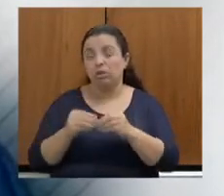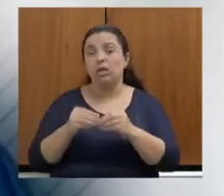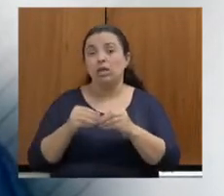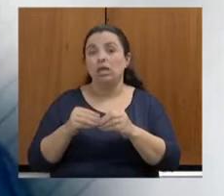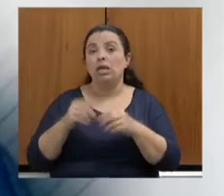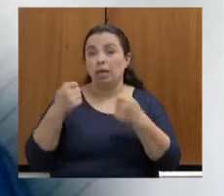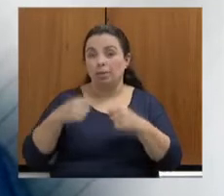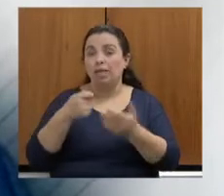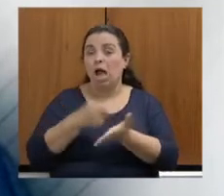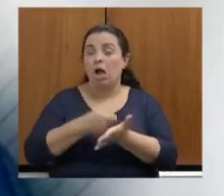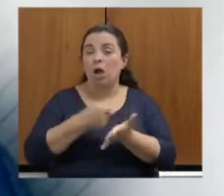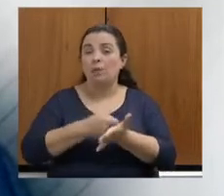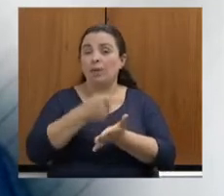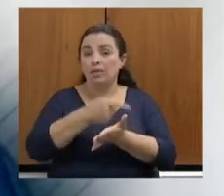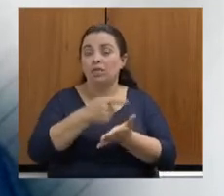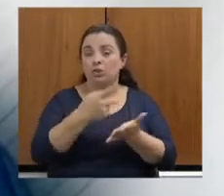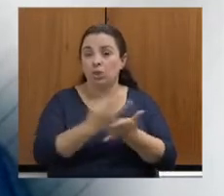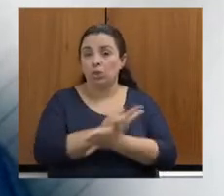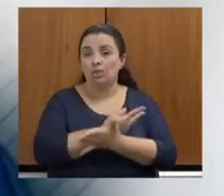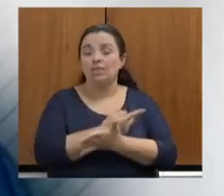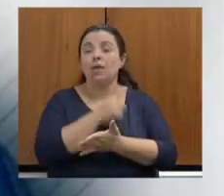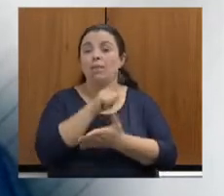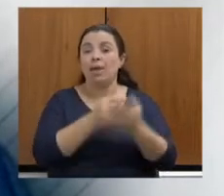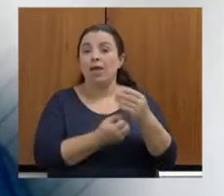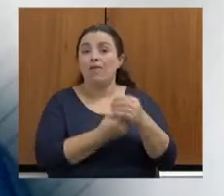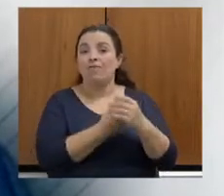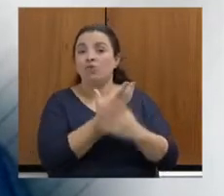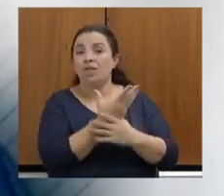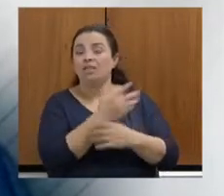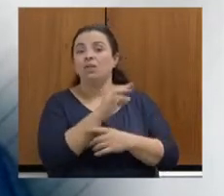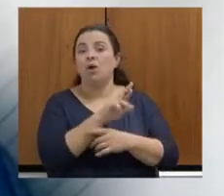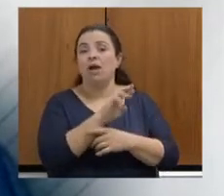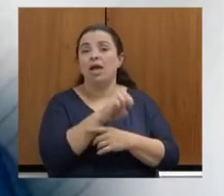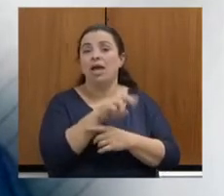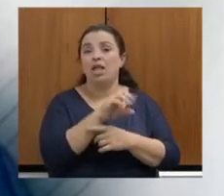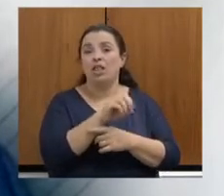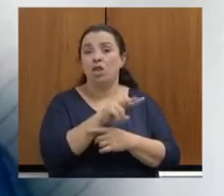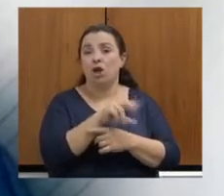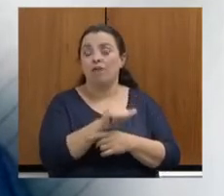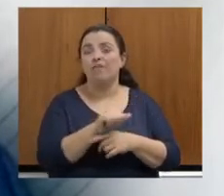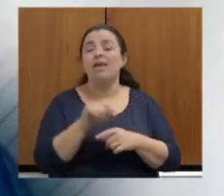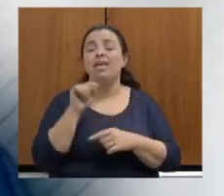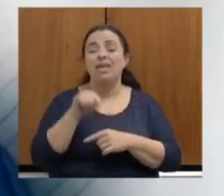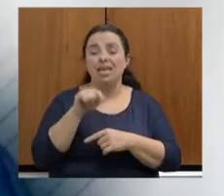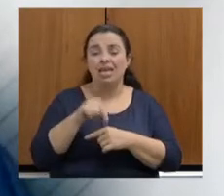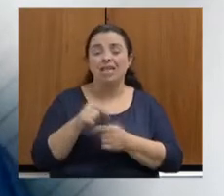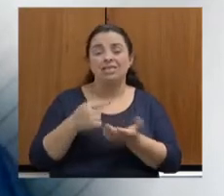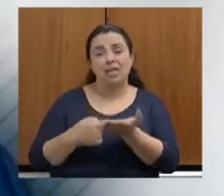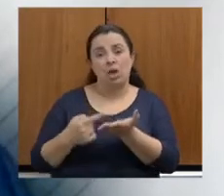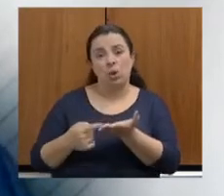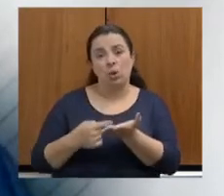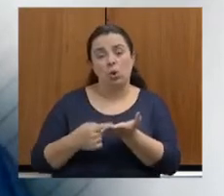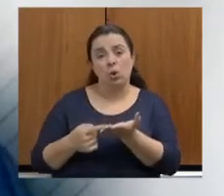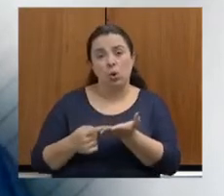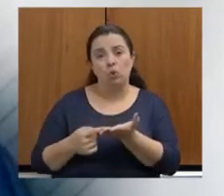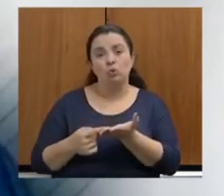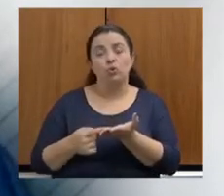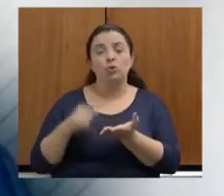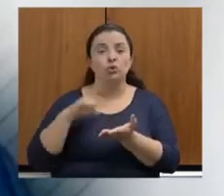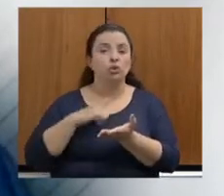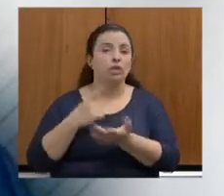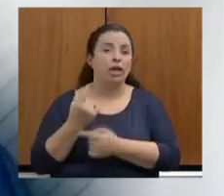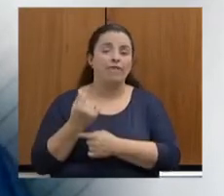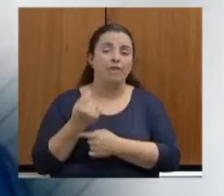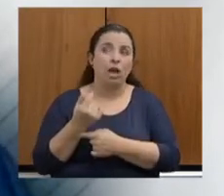pela pela Fundação renova e esse acordo no total e envolvia valores